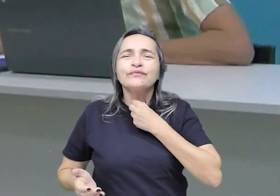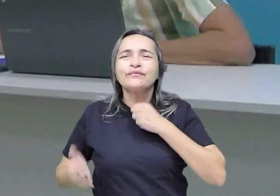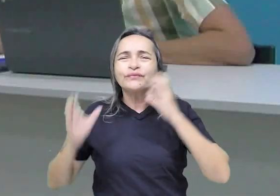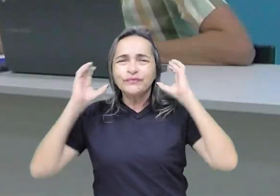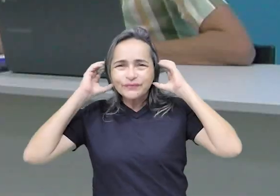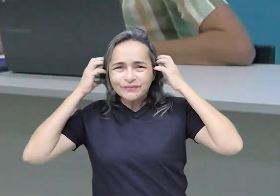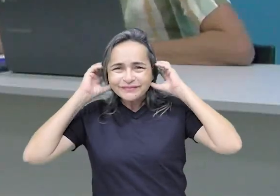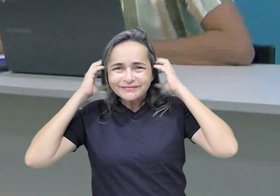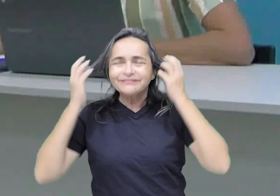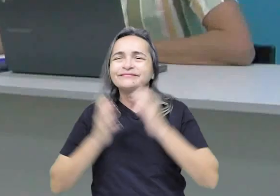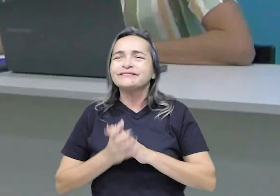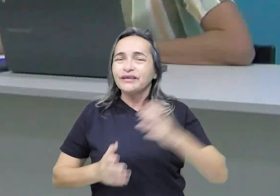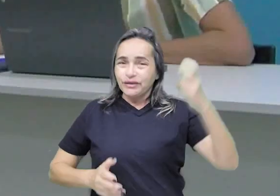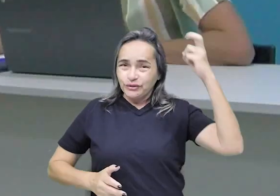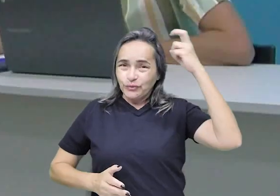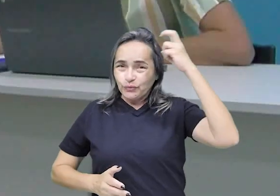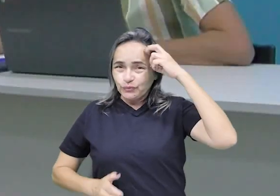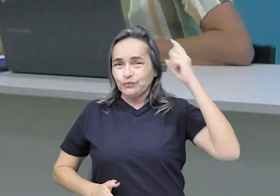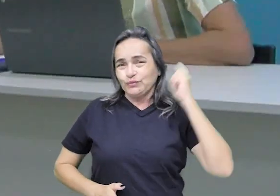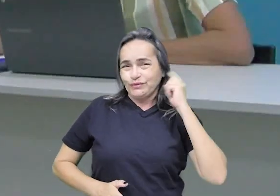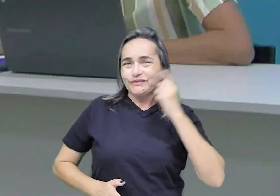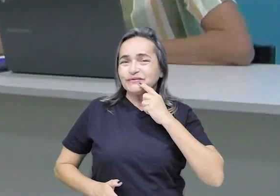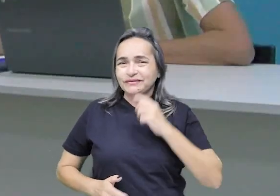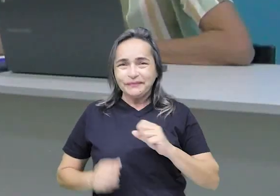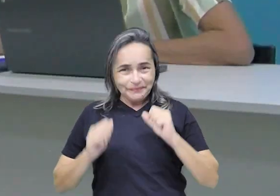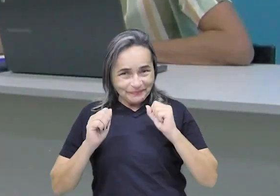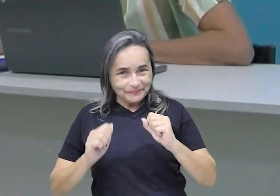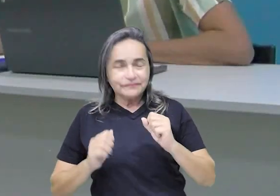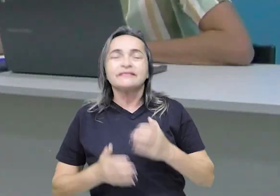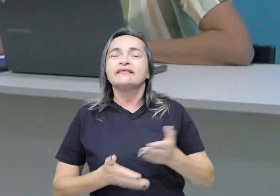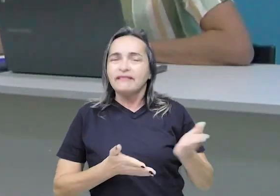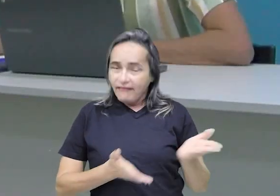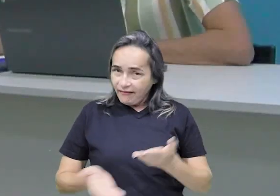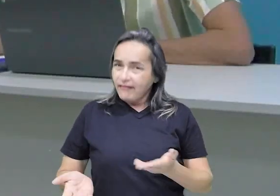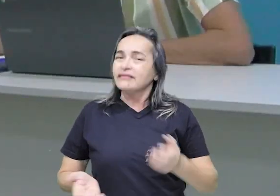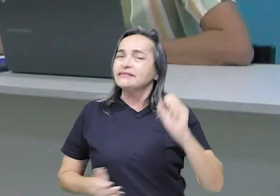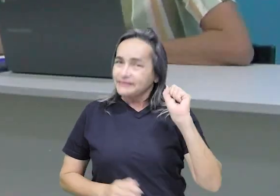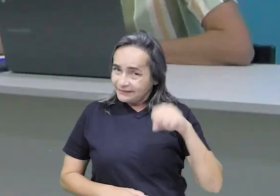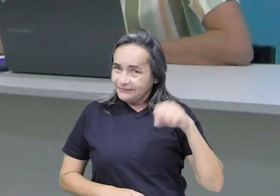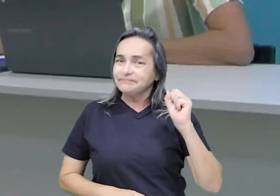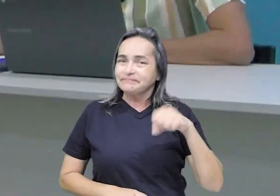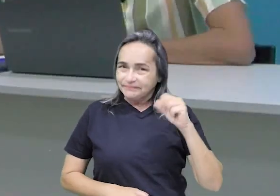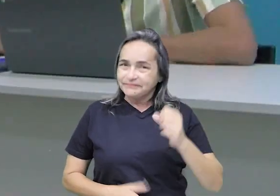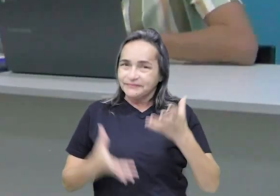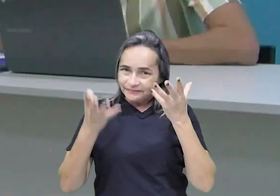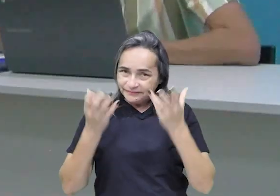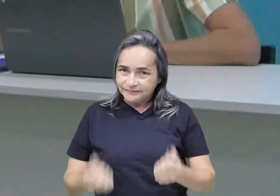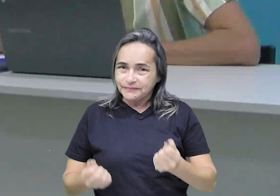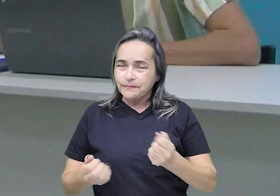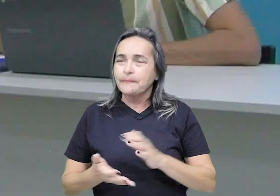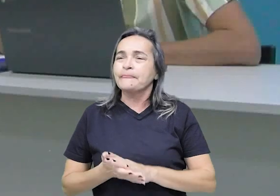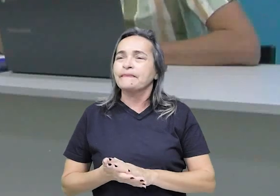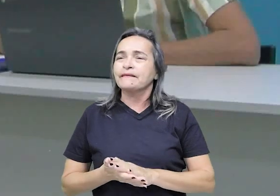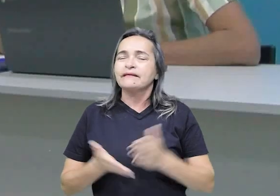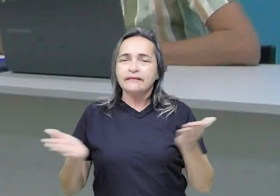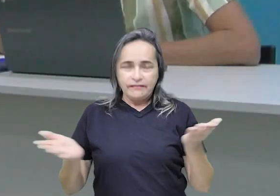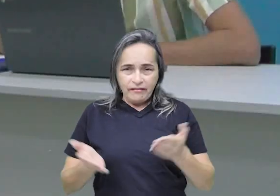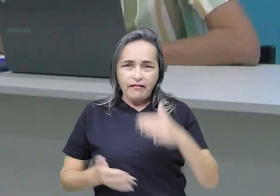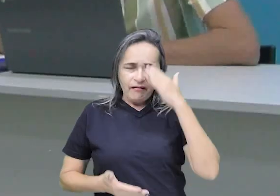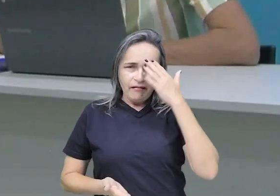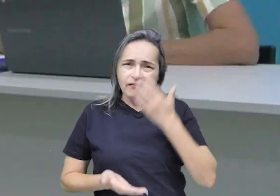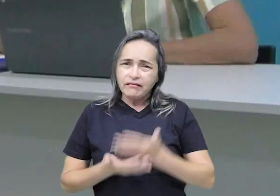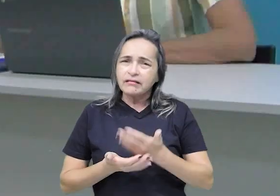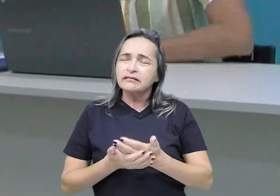Vamos fazer? Vamos sim. Olha vamos aqui, sim. Compromisso ao vivo, viu? Vamos sim, Vamos tranquilo. fazer. Eu acredito que no nosso